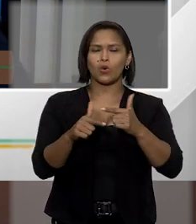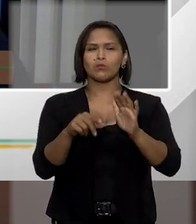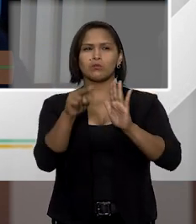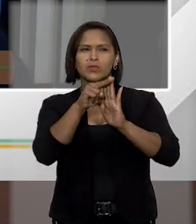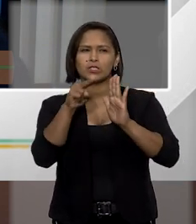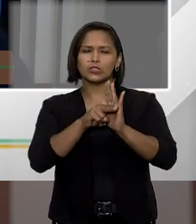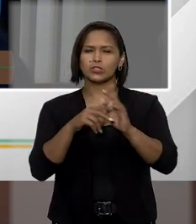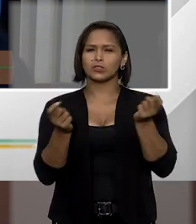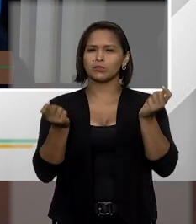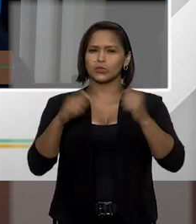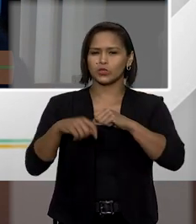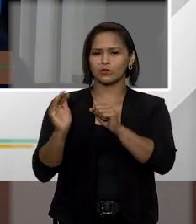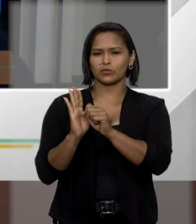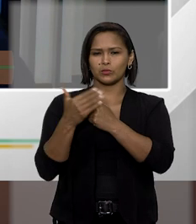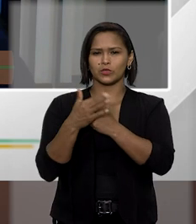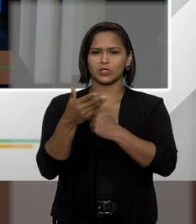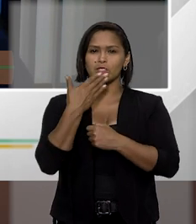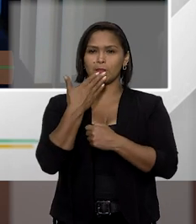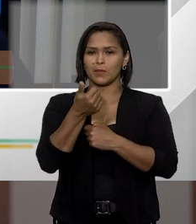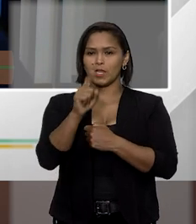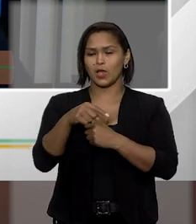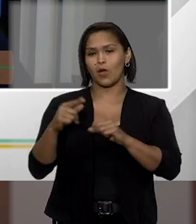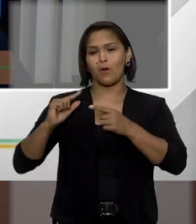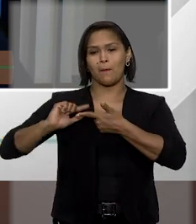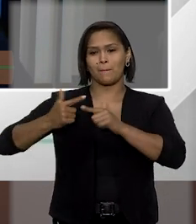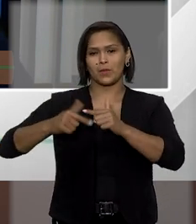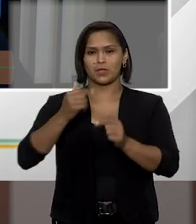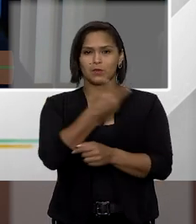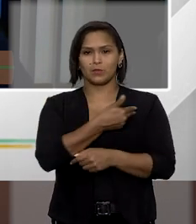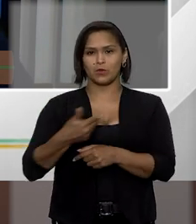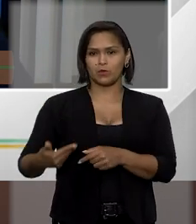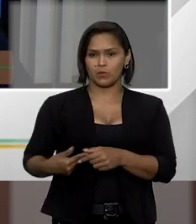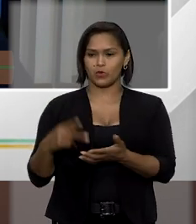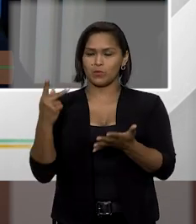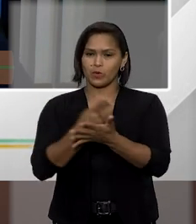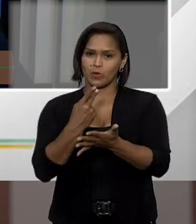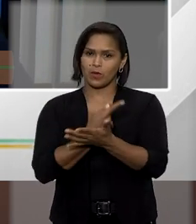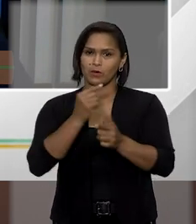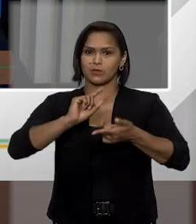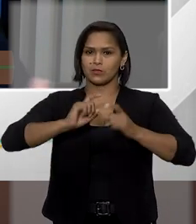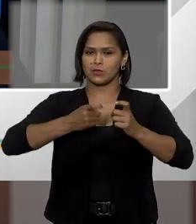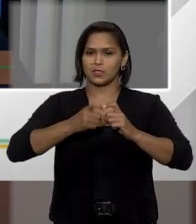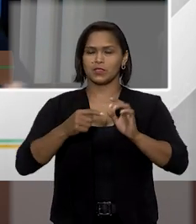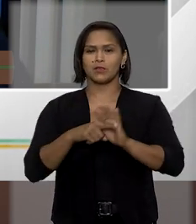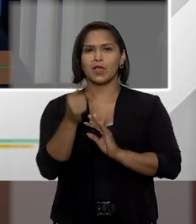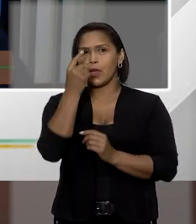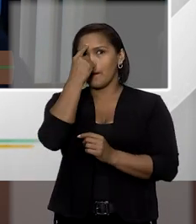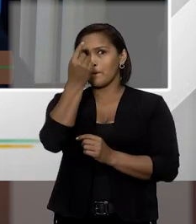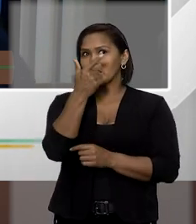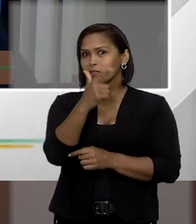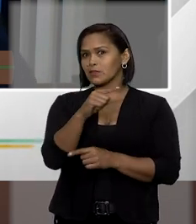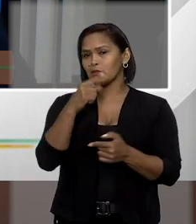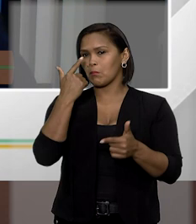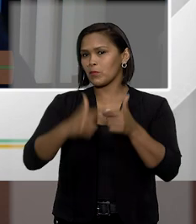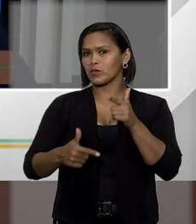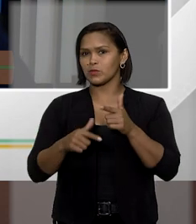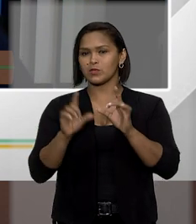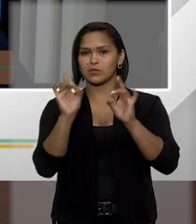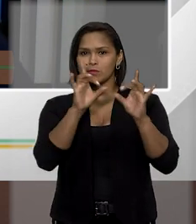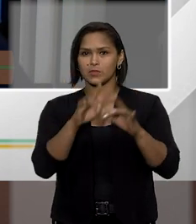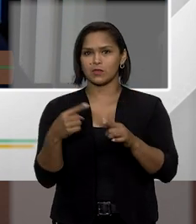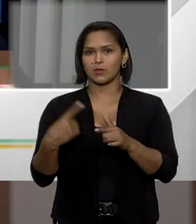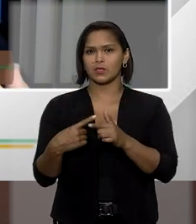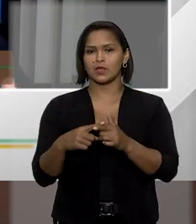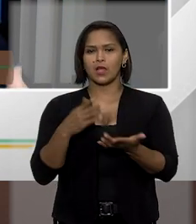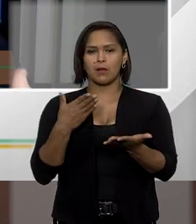outras medidas capazes de proteger melhor o patrimônio público, a probidade administrativa. Penso que não há proibição, especialmente por